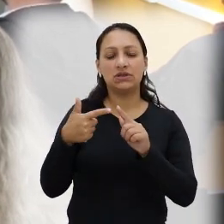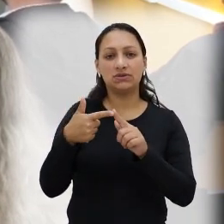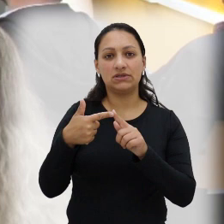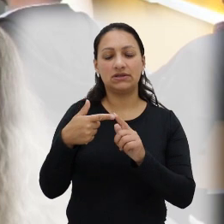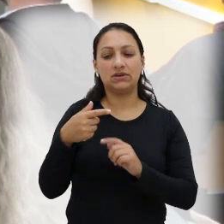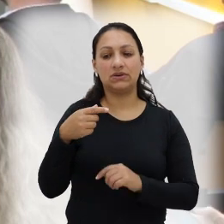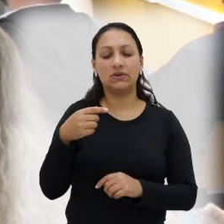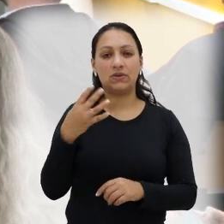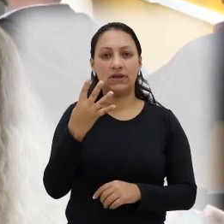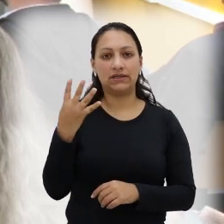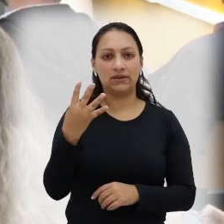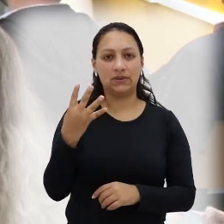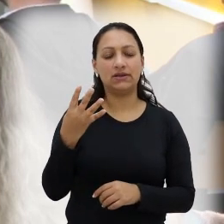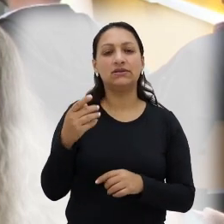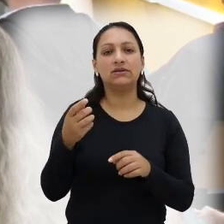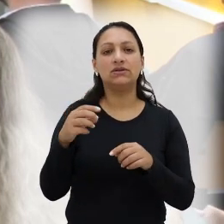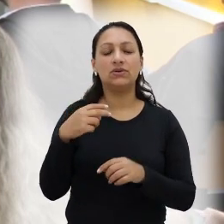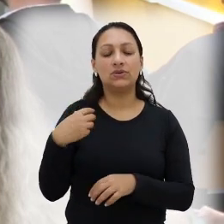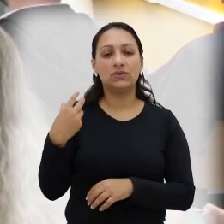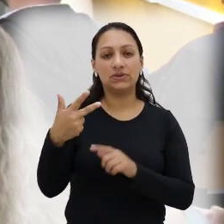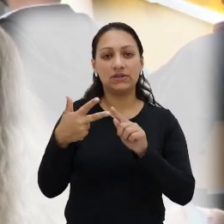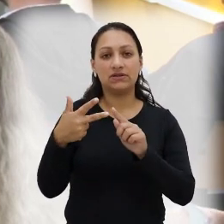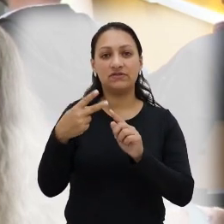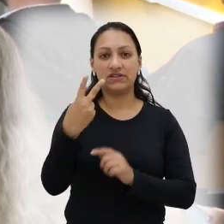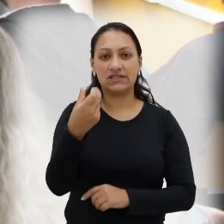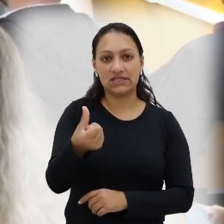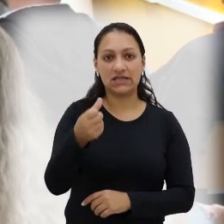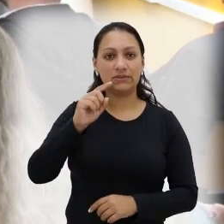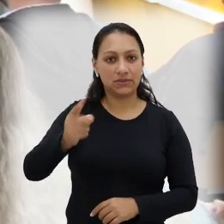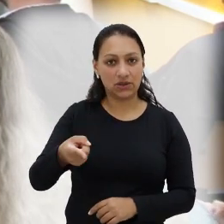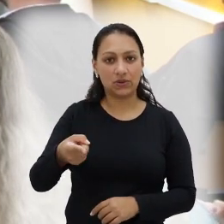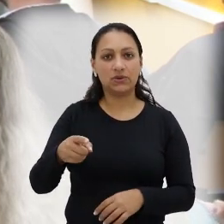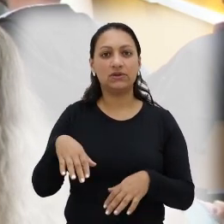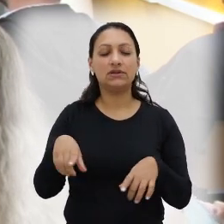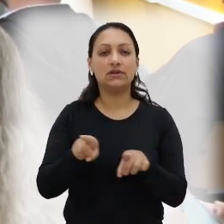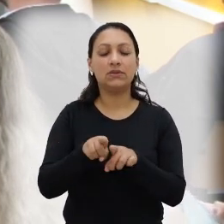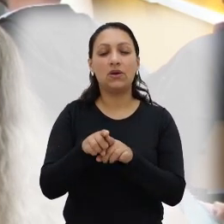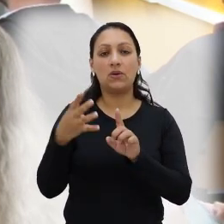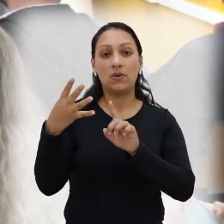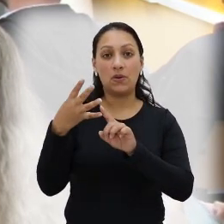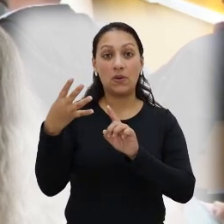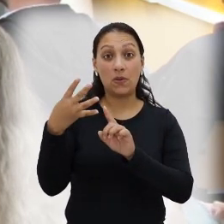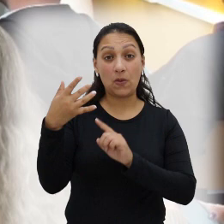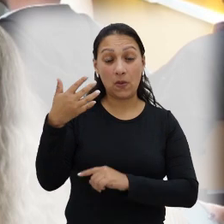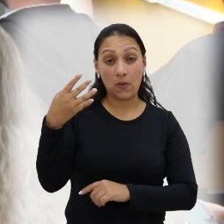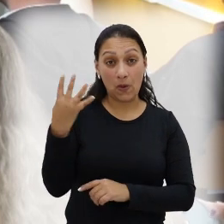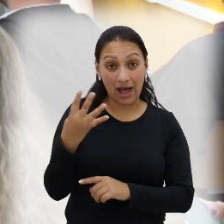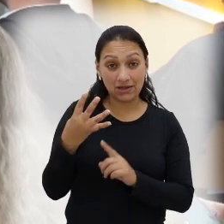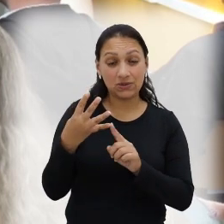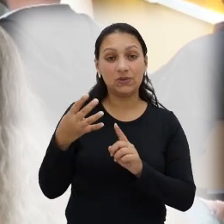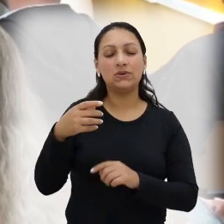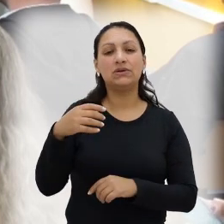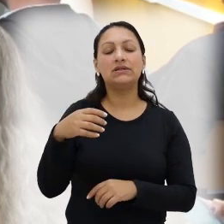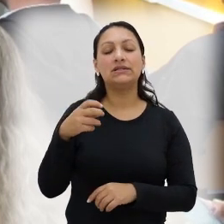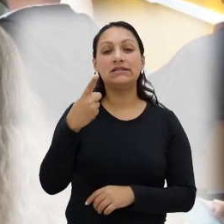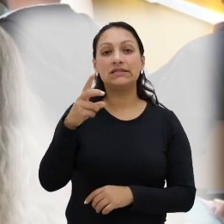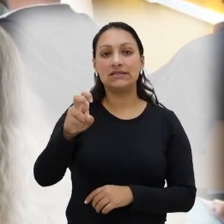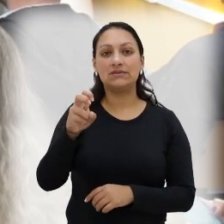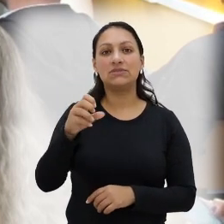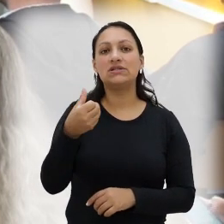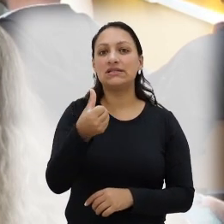o terceiro lugar 26.400 e o quarto lugar 15.800. Mas isso